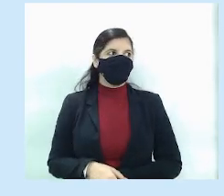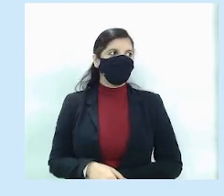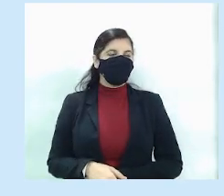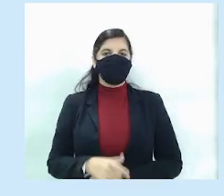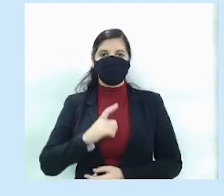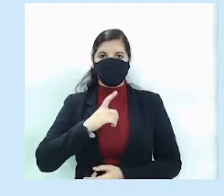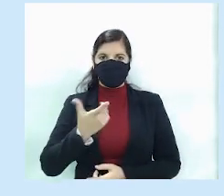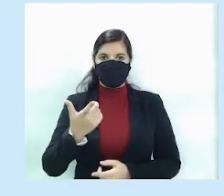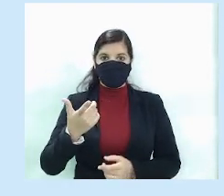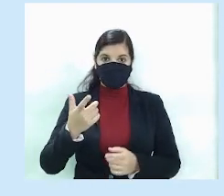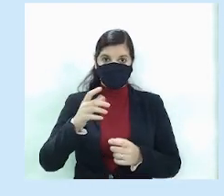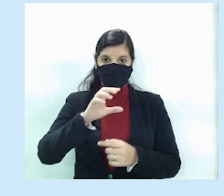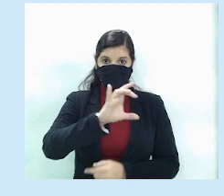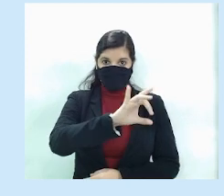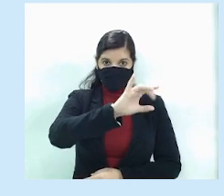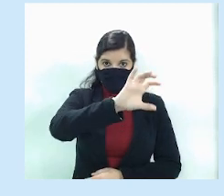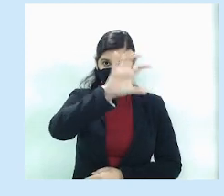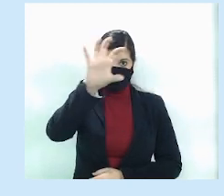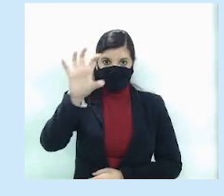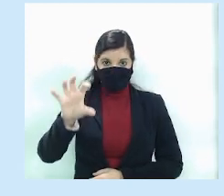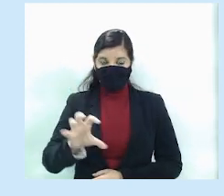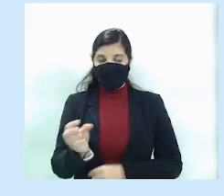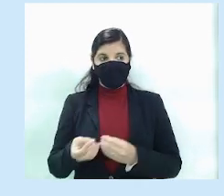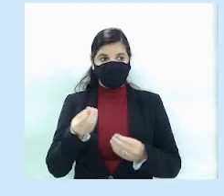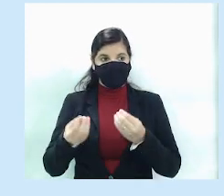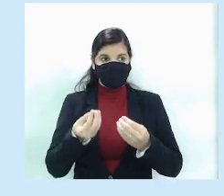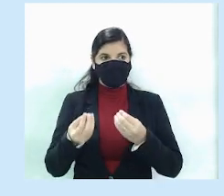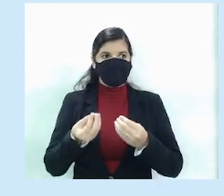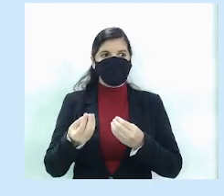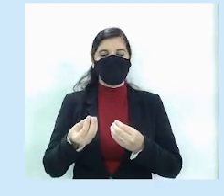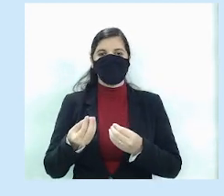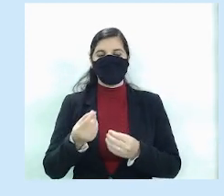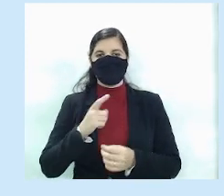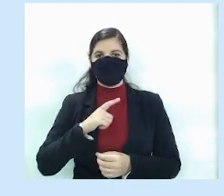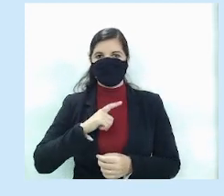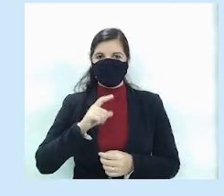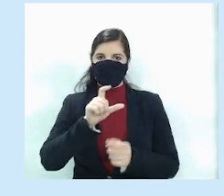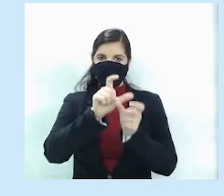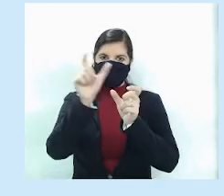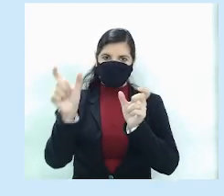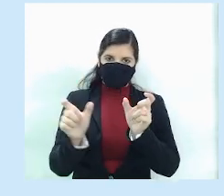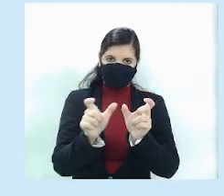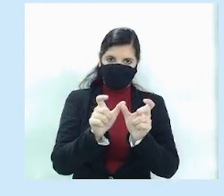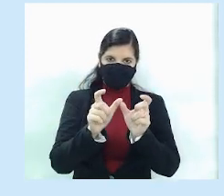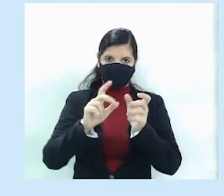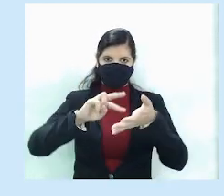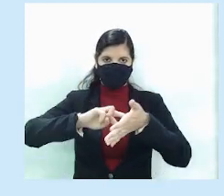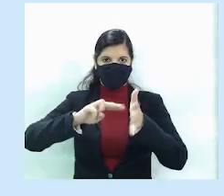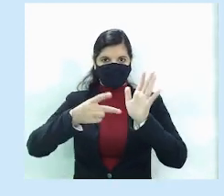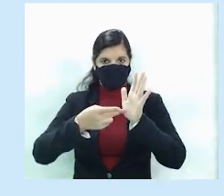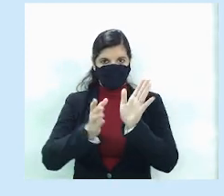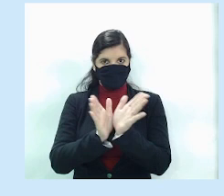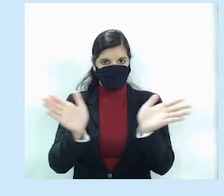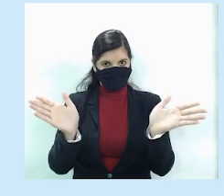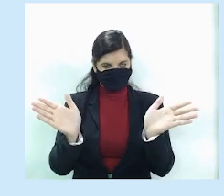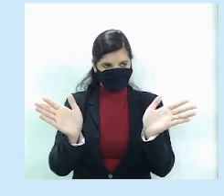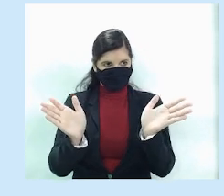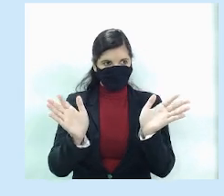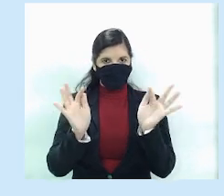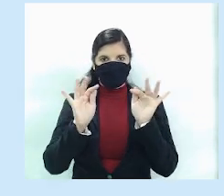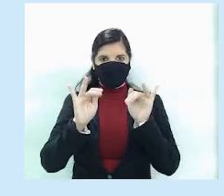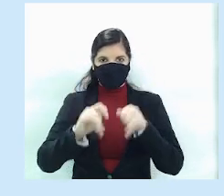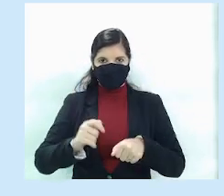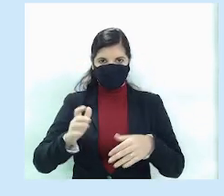que é que está dentro de cada um desses balões. Então olha só, temos aí palavras com duplo sentido, um